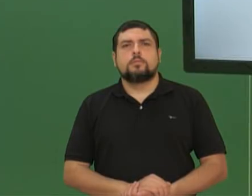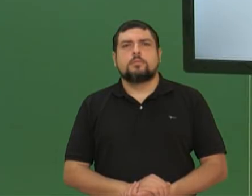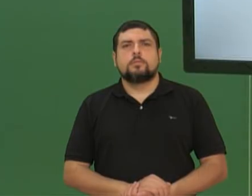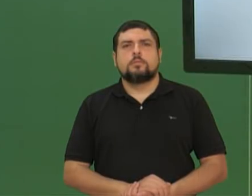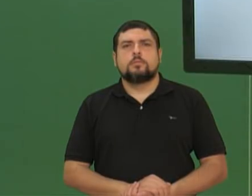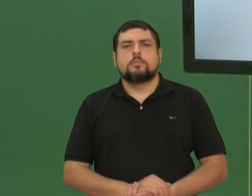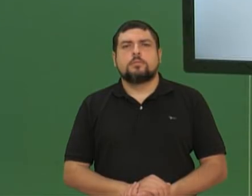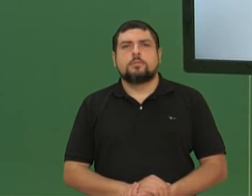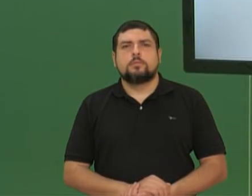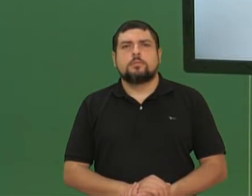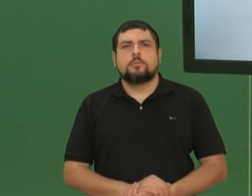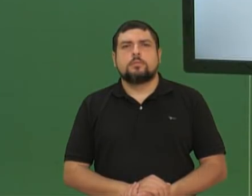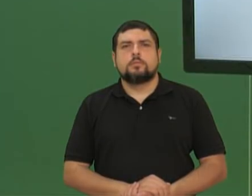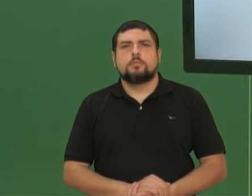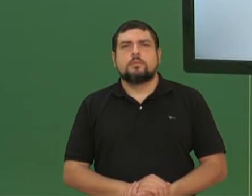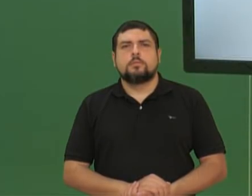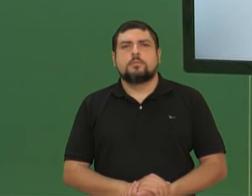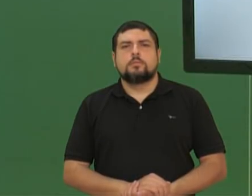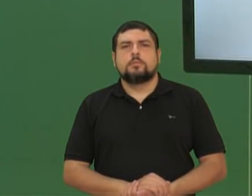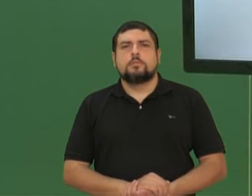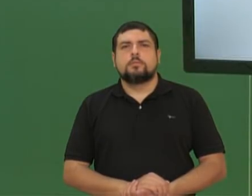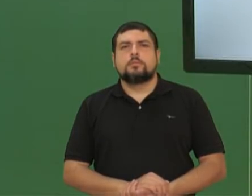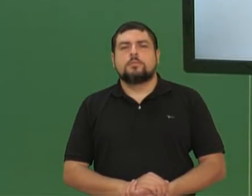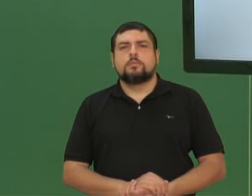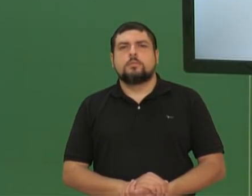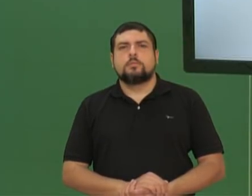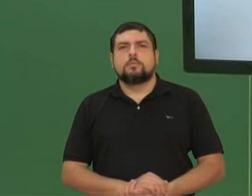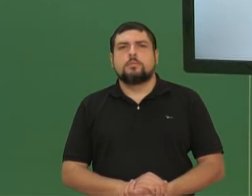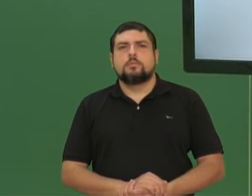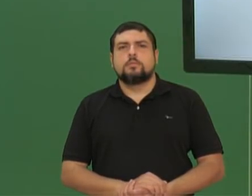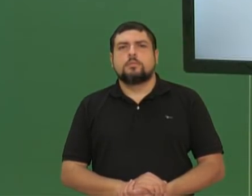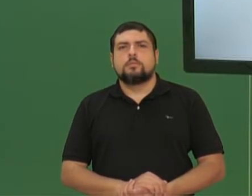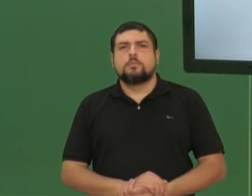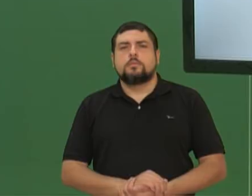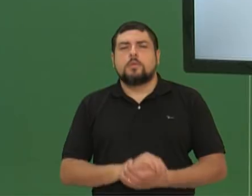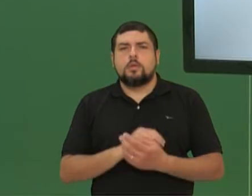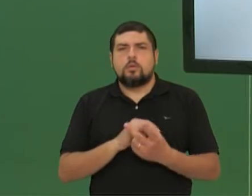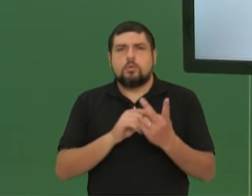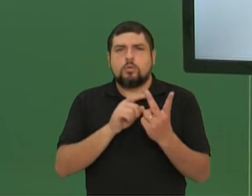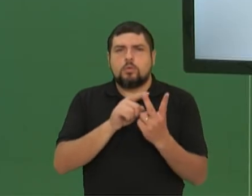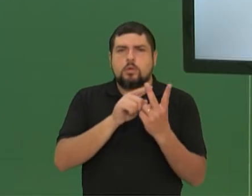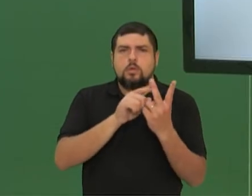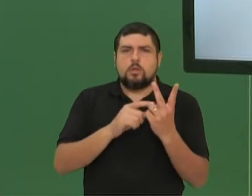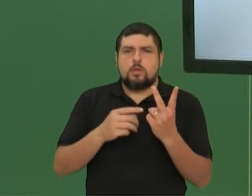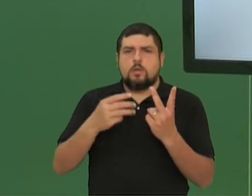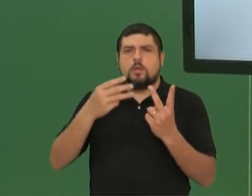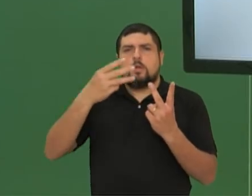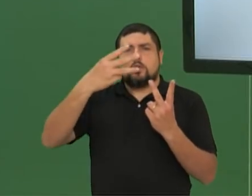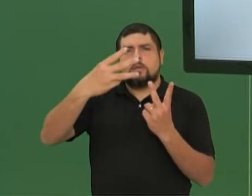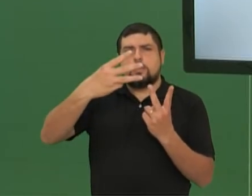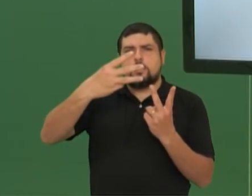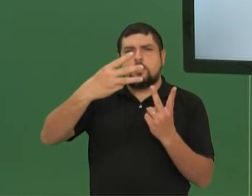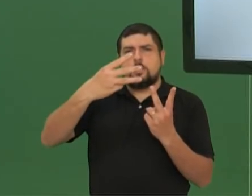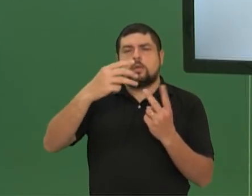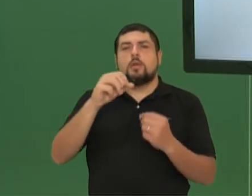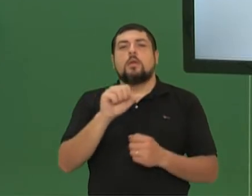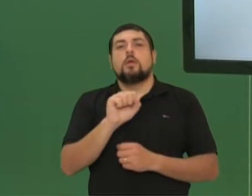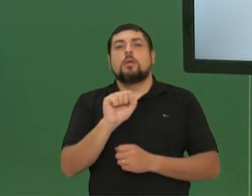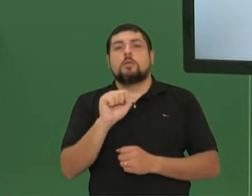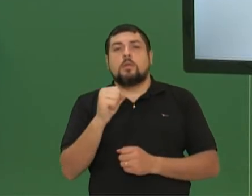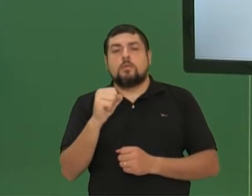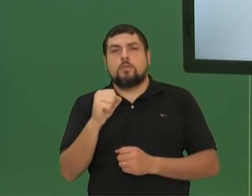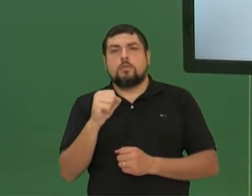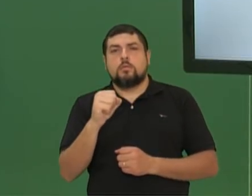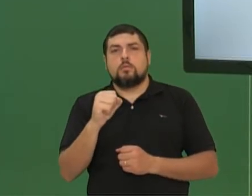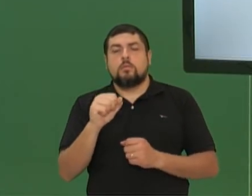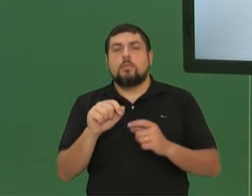Bem no denominador, esse 2 elevado a 3 dá 8. E só aqui eu quero chamar a sua atenção, o 20 menos